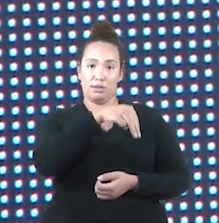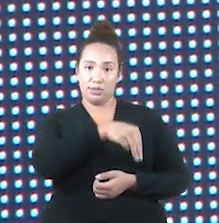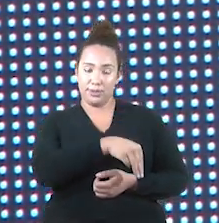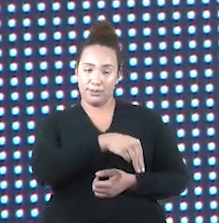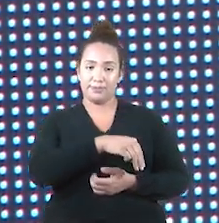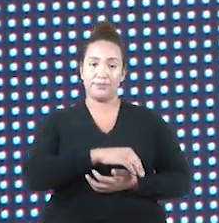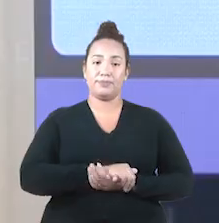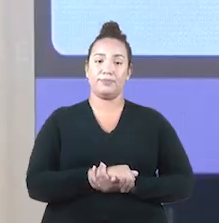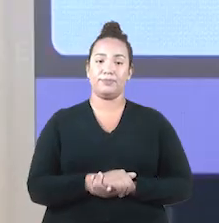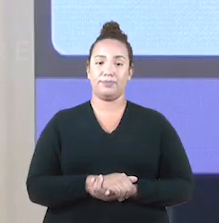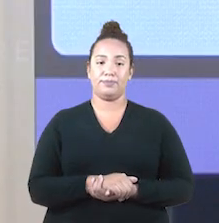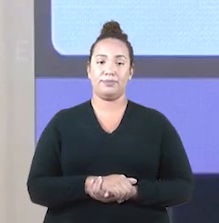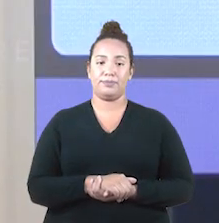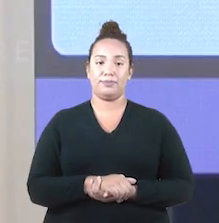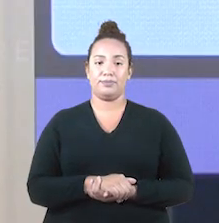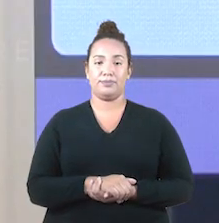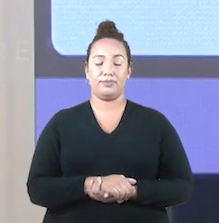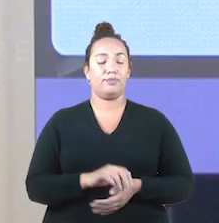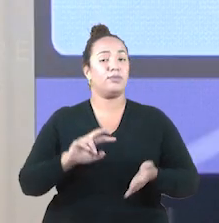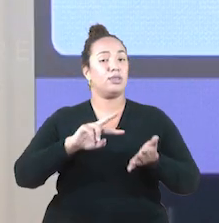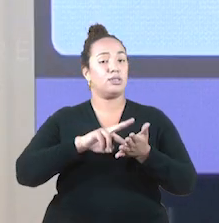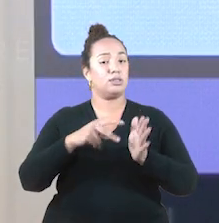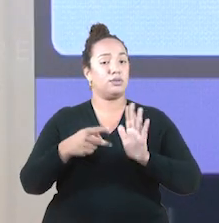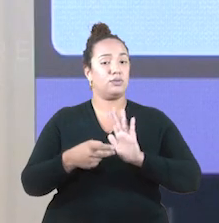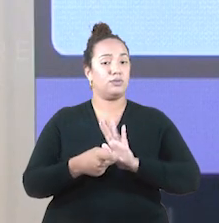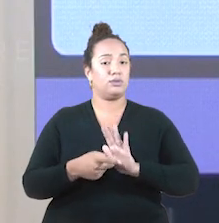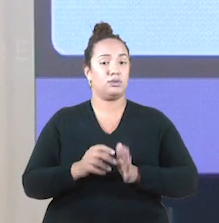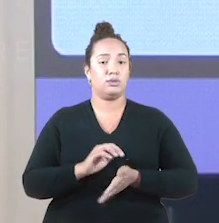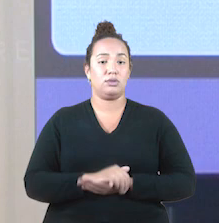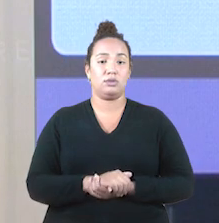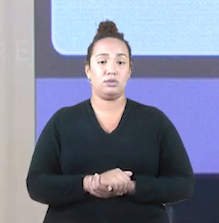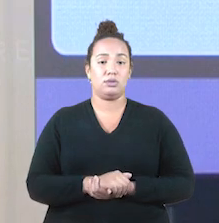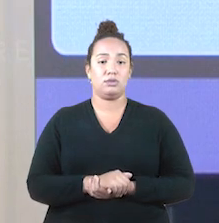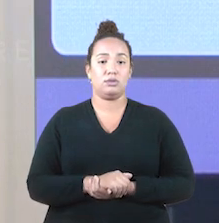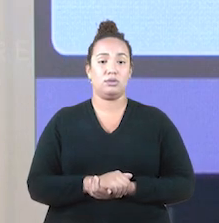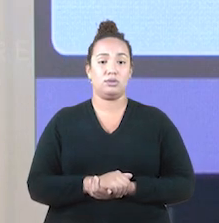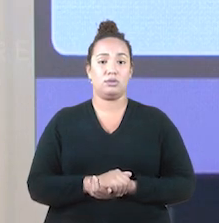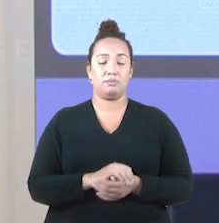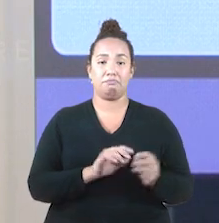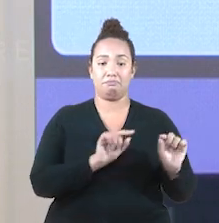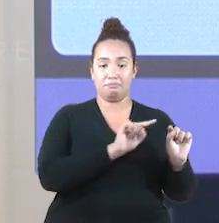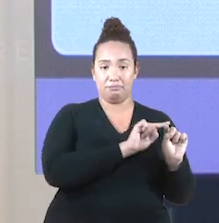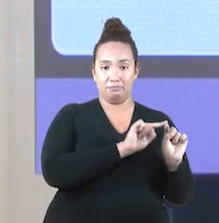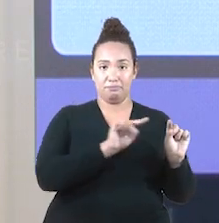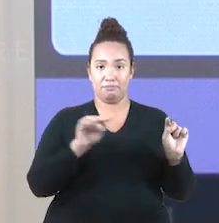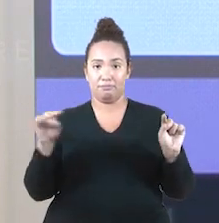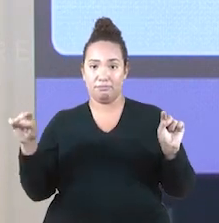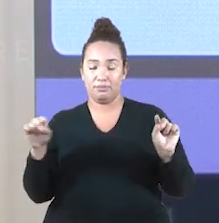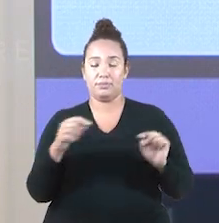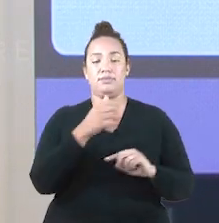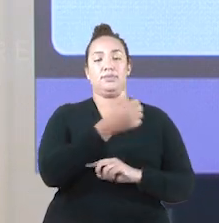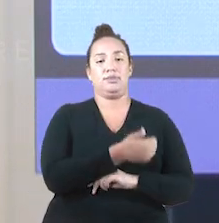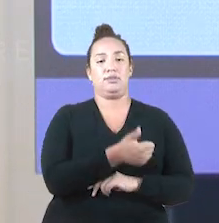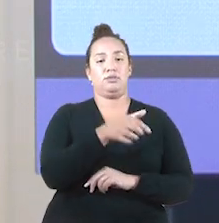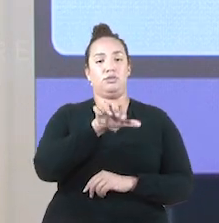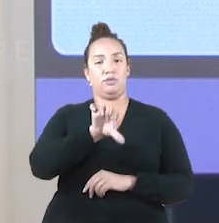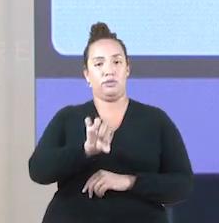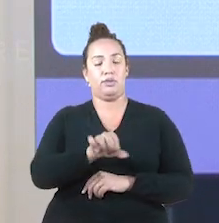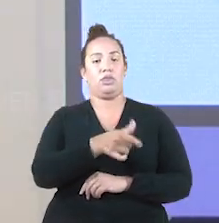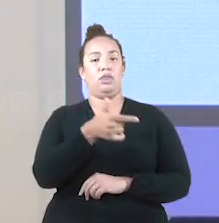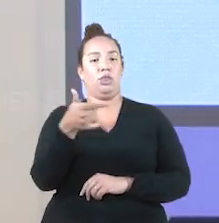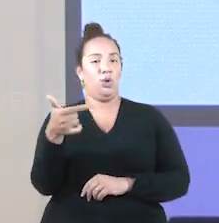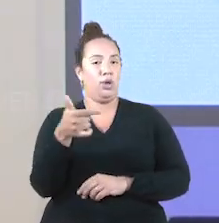centímetros. Isso significa que esse lado da tela tem 192